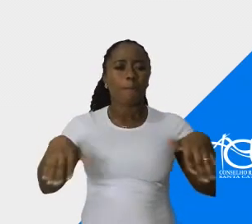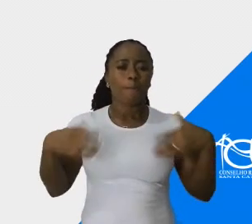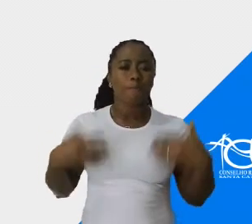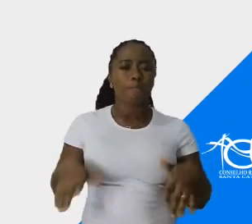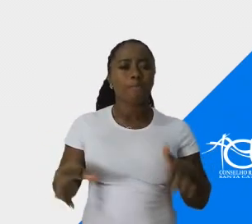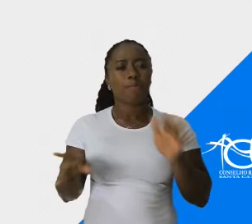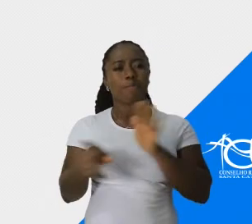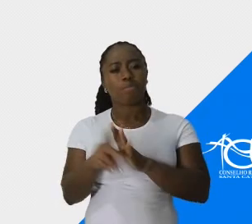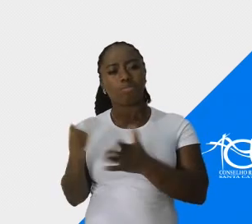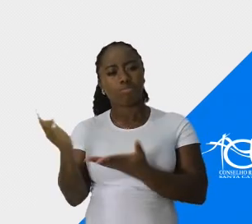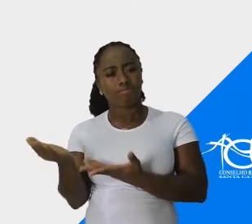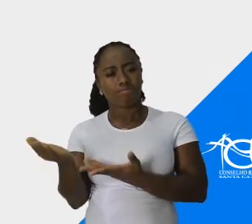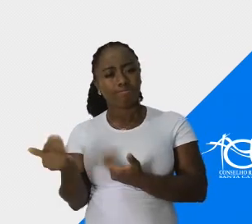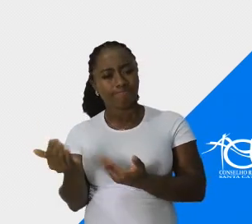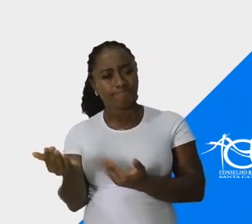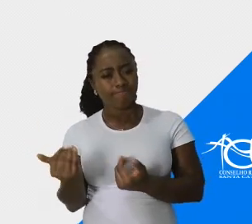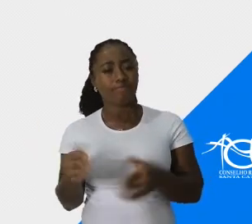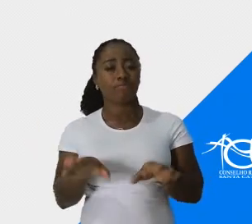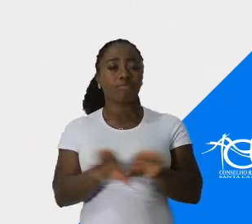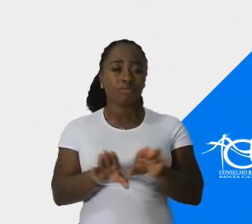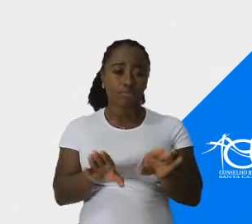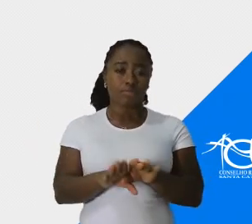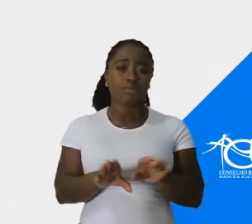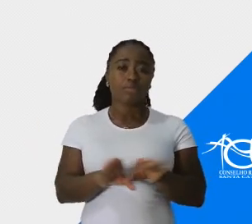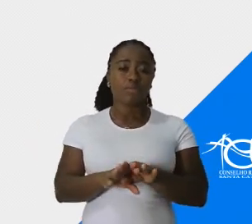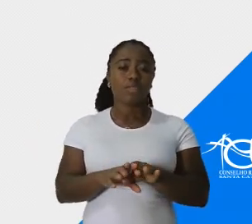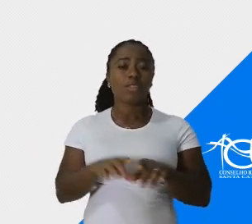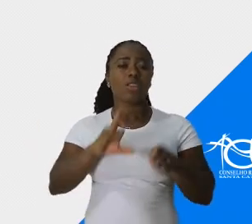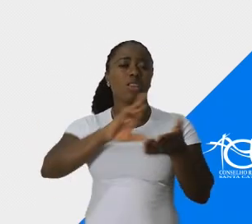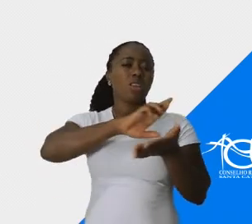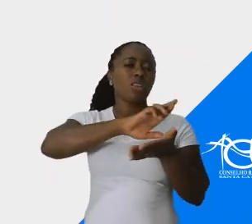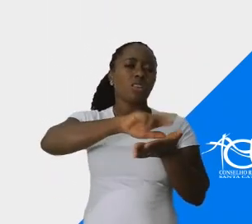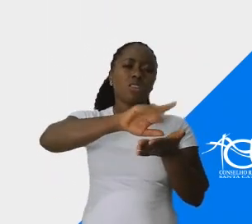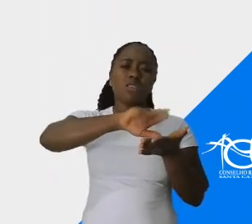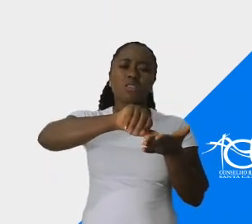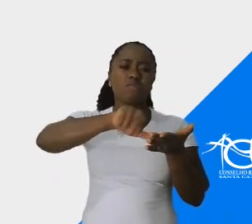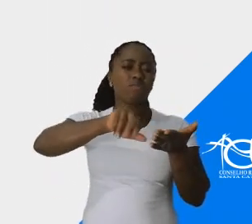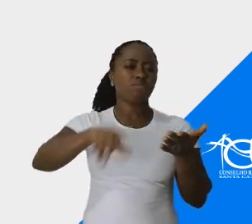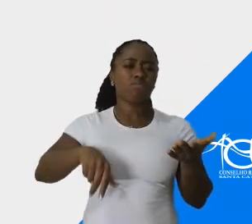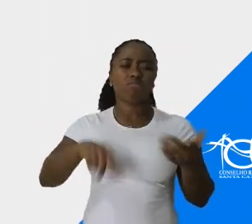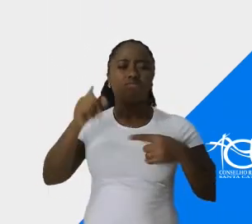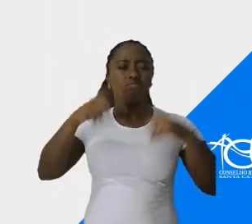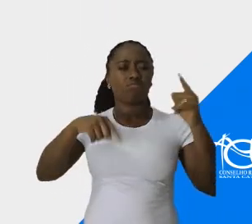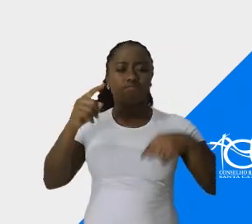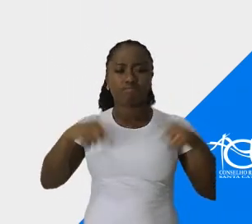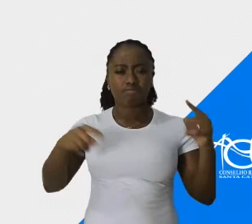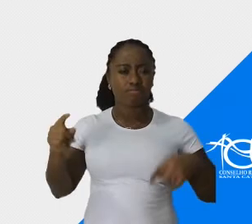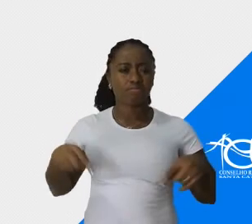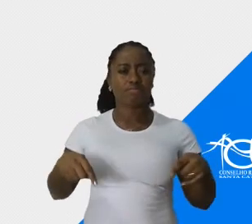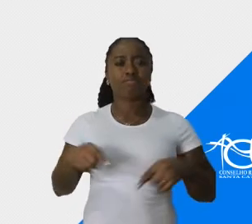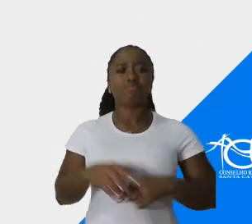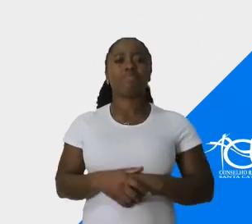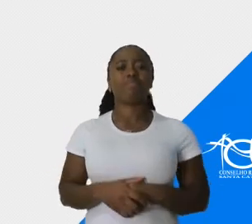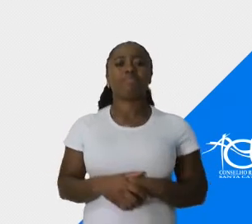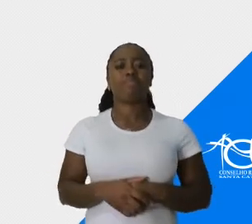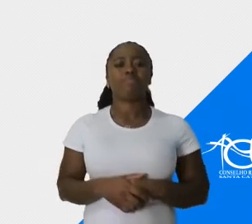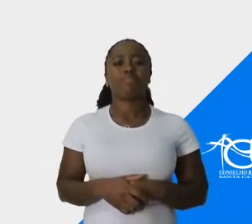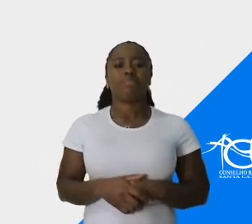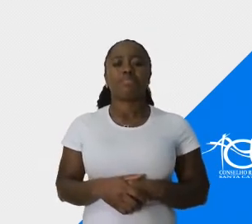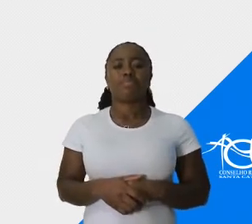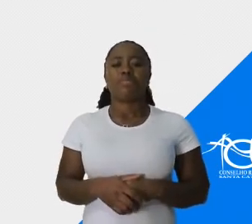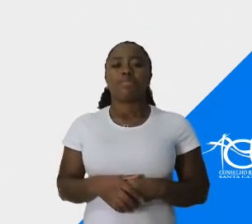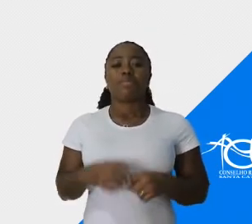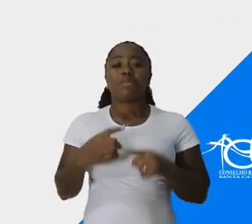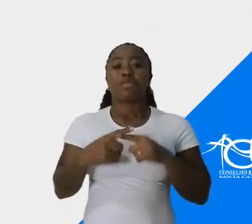certa idade, e etc., uma série de variações. Por que isso é importante? Porque há uma tendência dos psicólogos na área